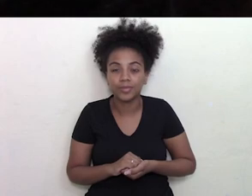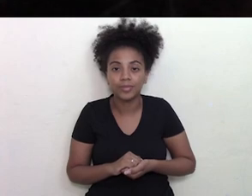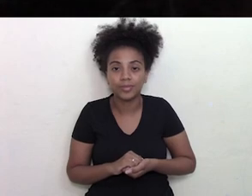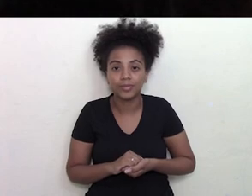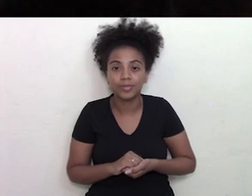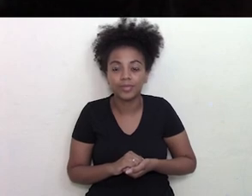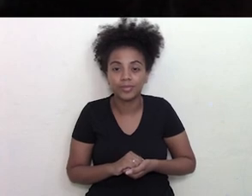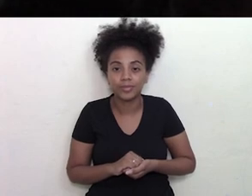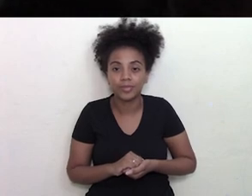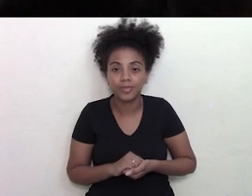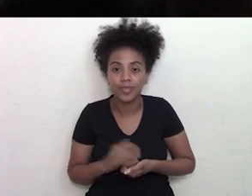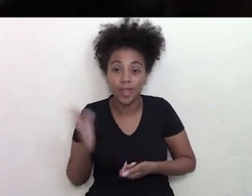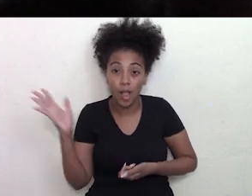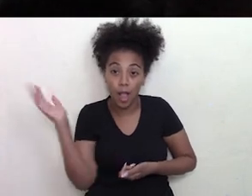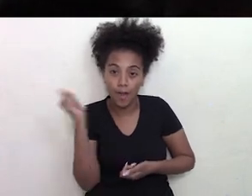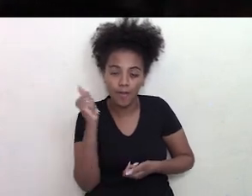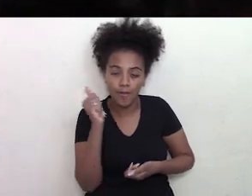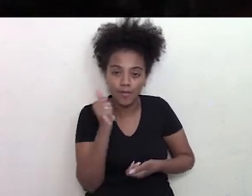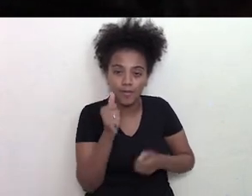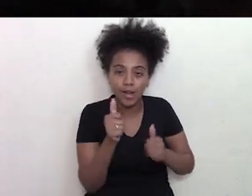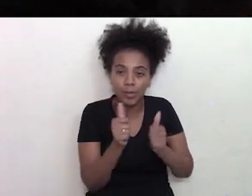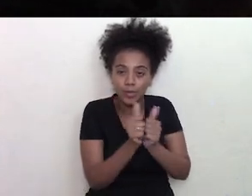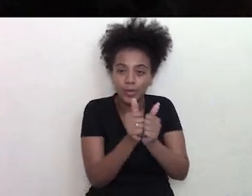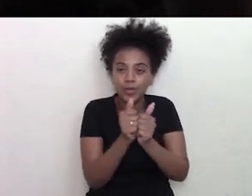Vamos ver se a galera canta com a gente, hein?